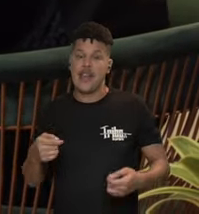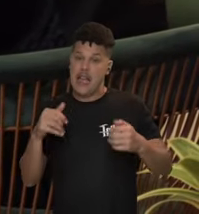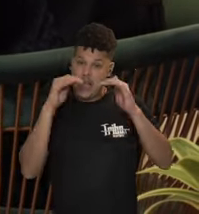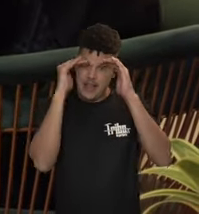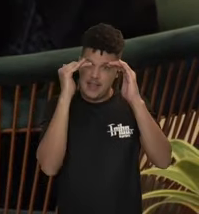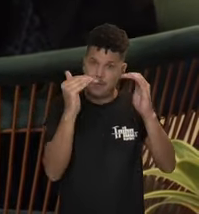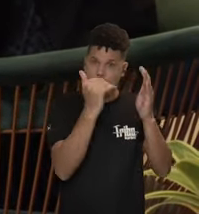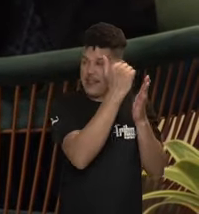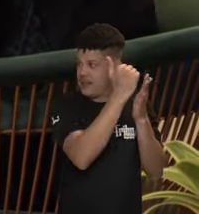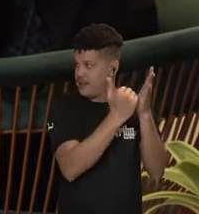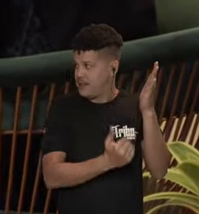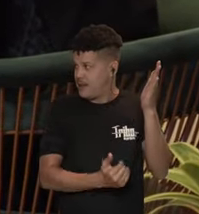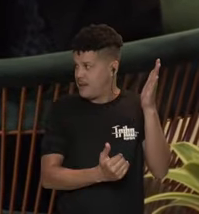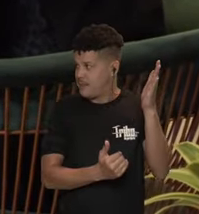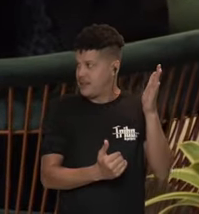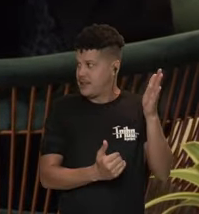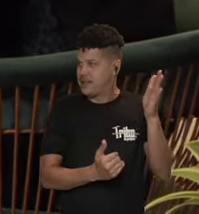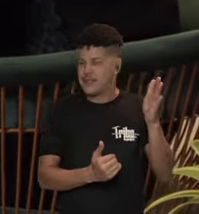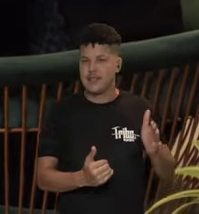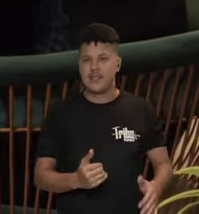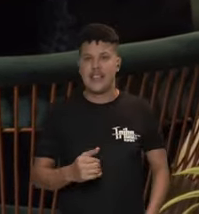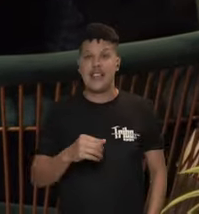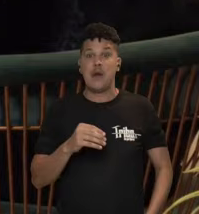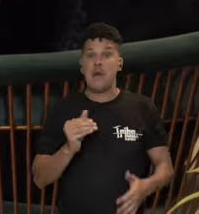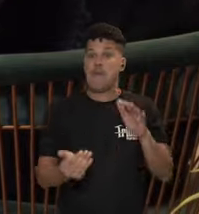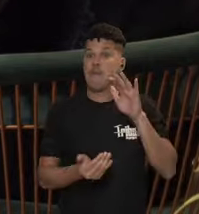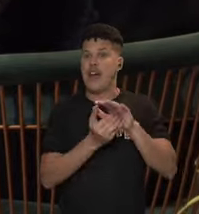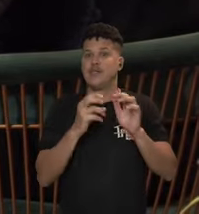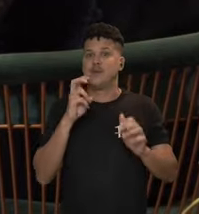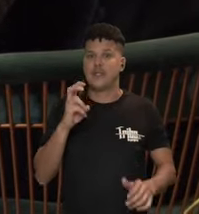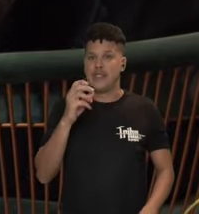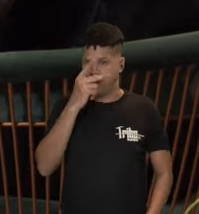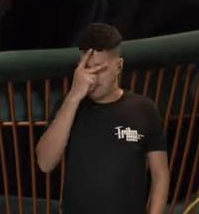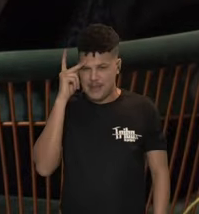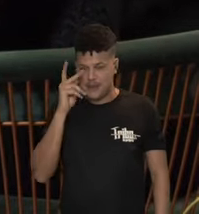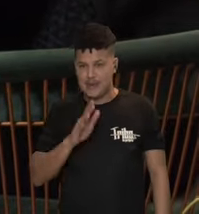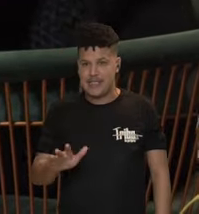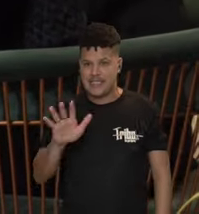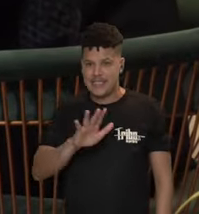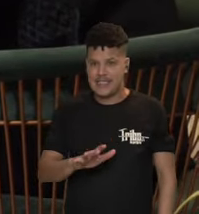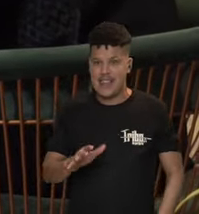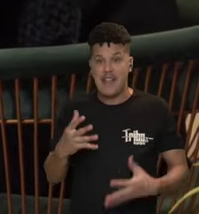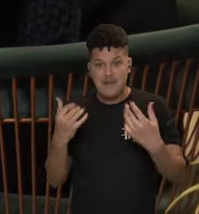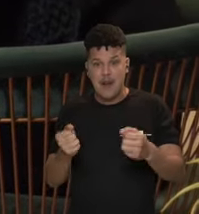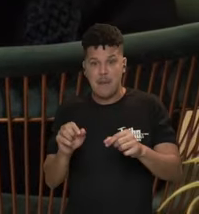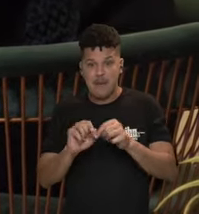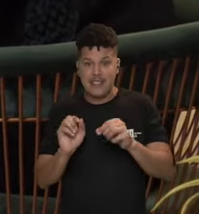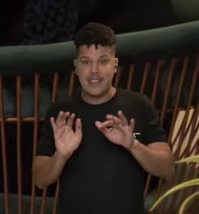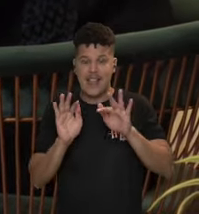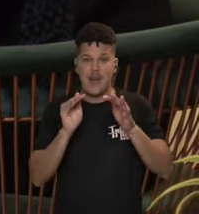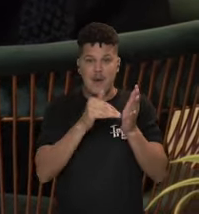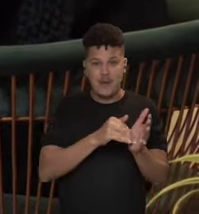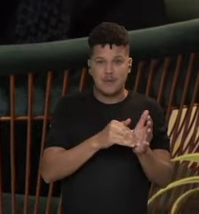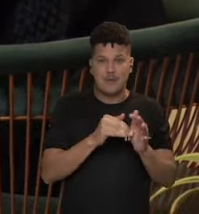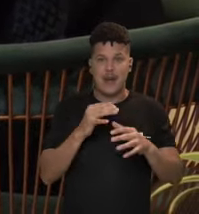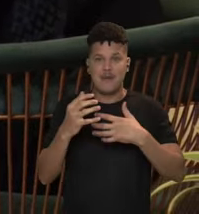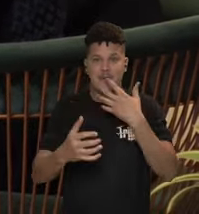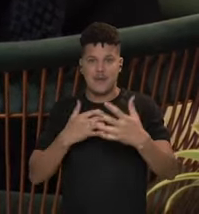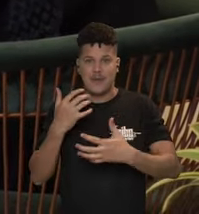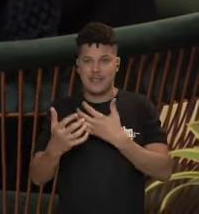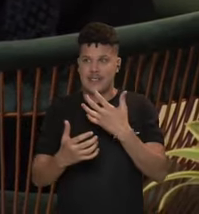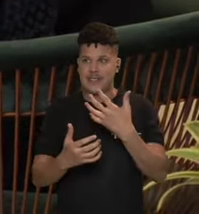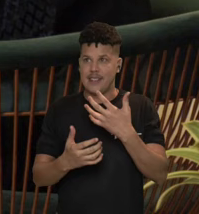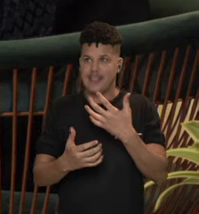De acordo com as normas, né, mano? Sim, uma resenha com cinco pessoas no máximo. Isso. Bom. Isso mesmo. Então, família, a gente vai fazer a nossa última, mano.